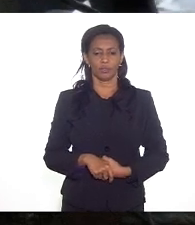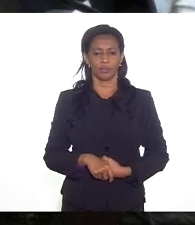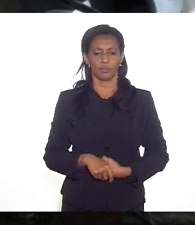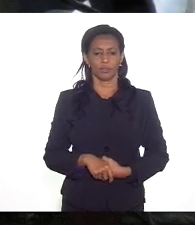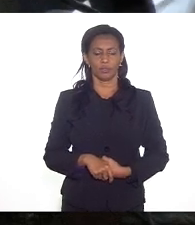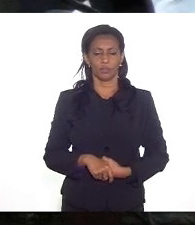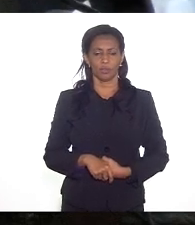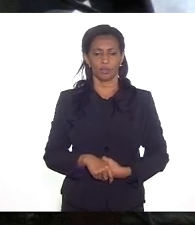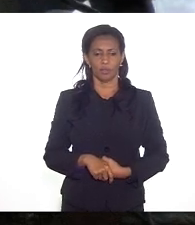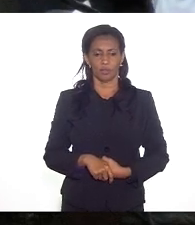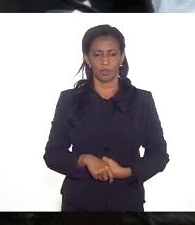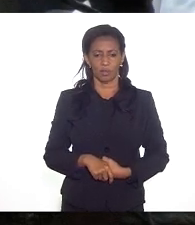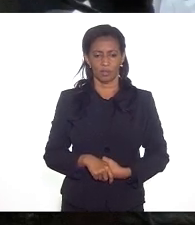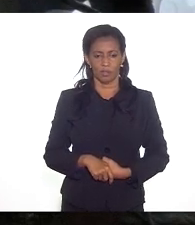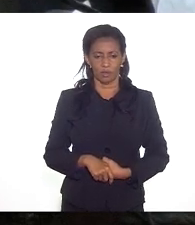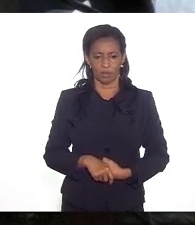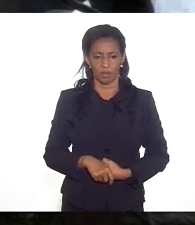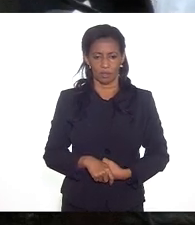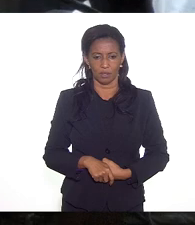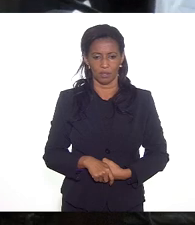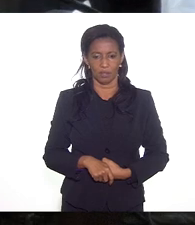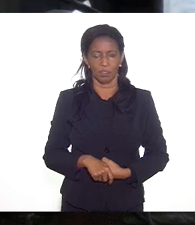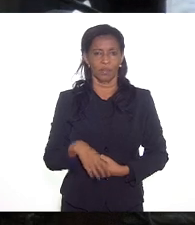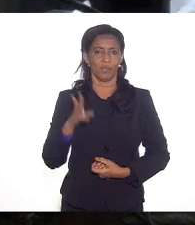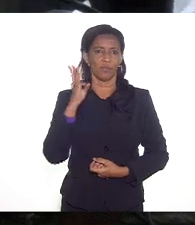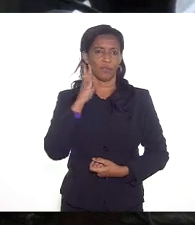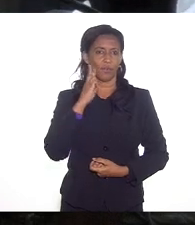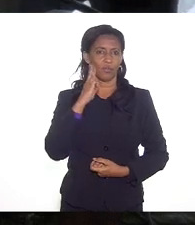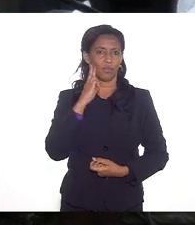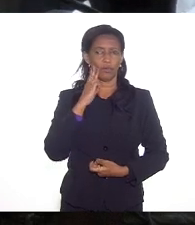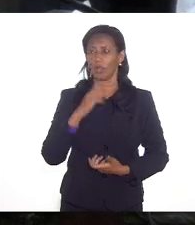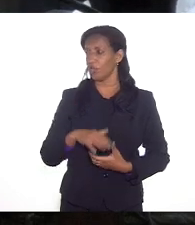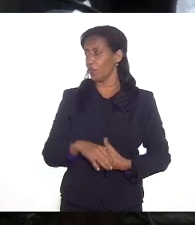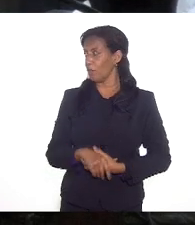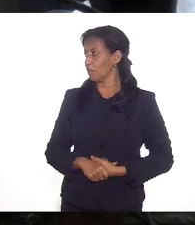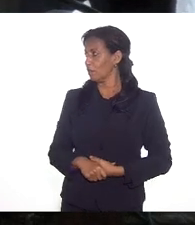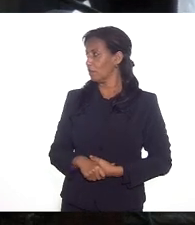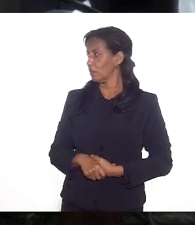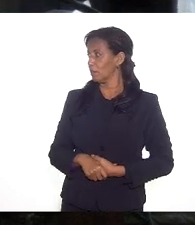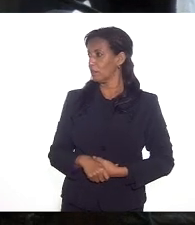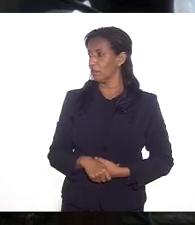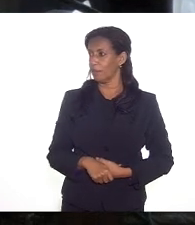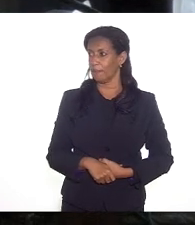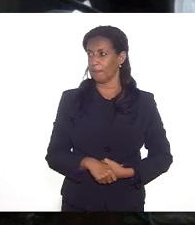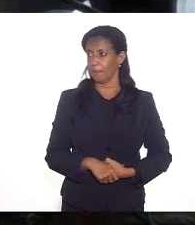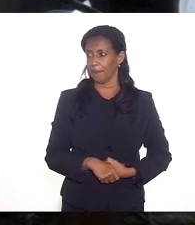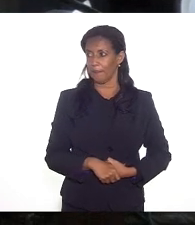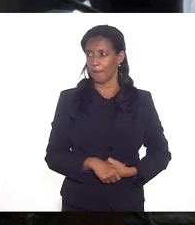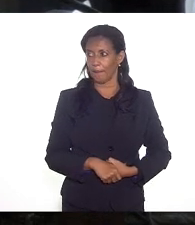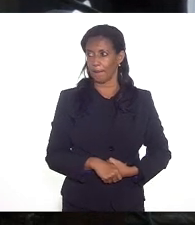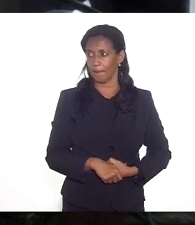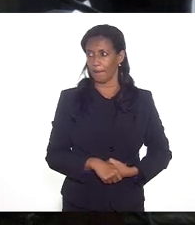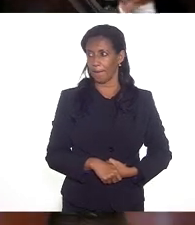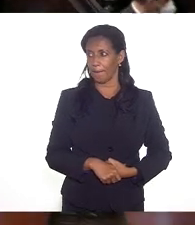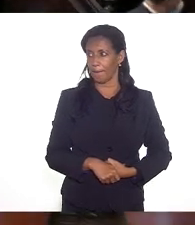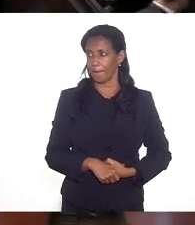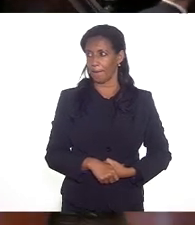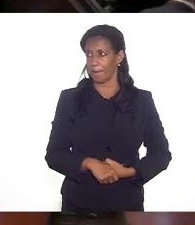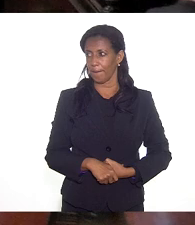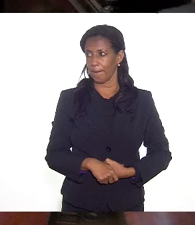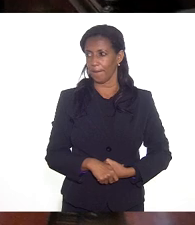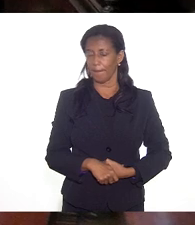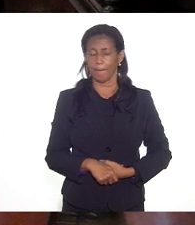o som agora com a palavra o Deputado waldeck Carneiro E aí